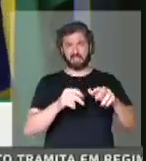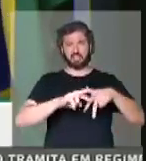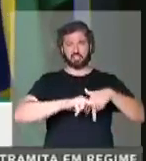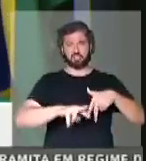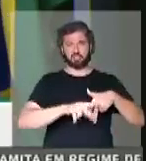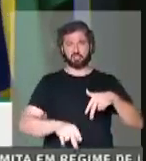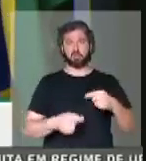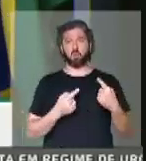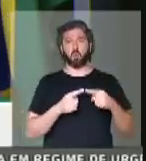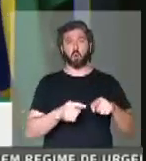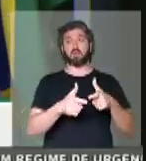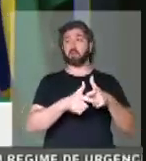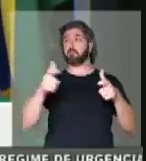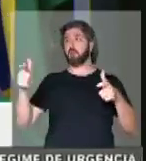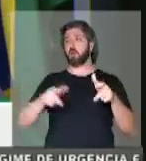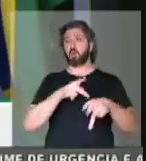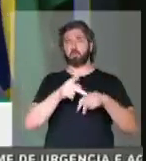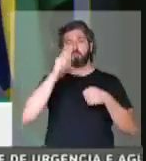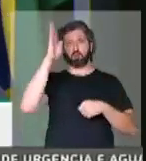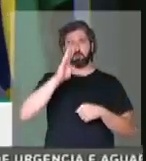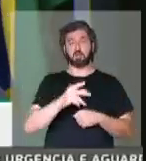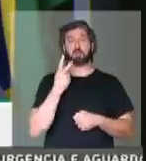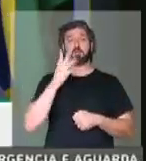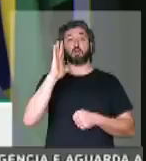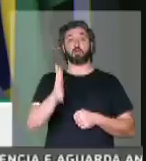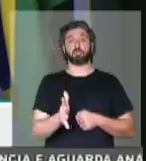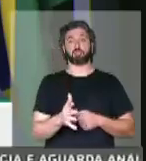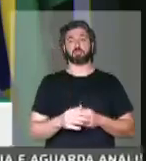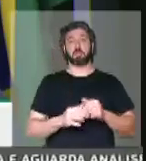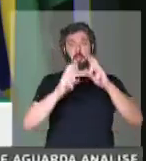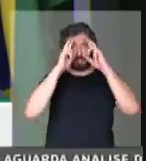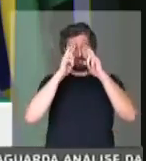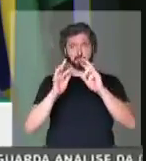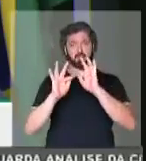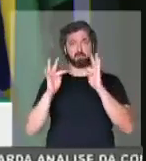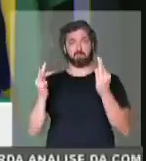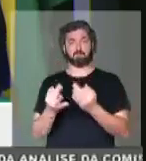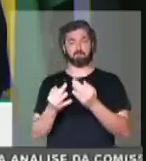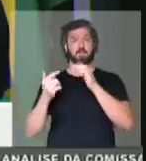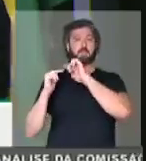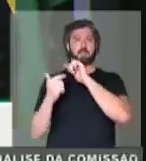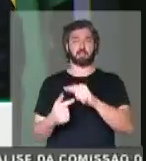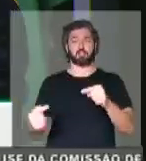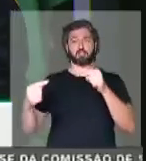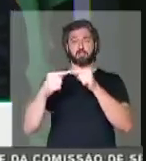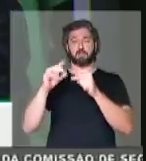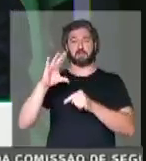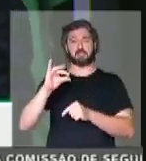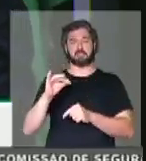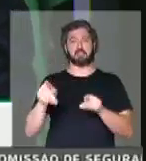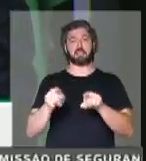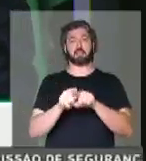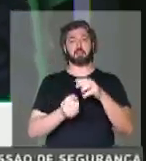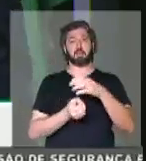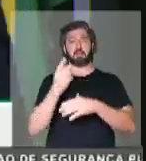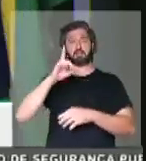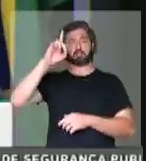detrimento da imensa maioria dos brasileiros que estão dizendo respeite a família tradicional nos moldes da ciência e da criação. Obrigado.